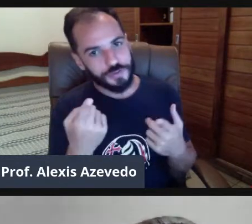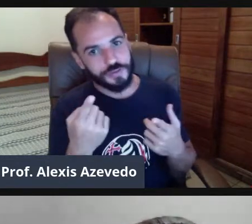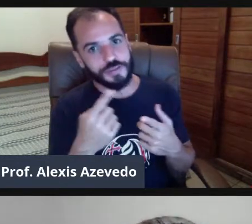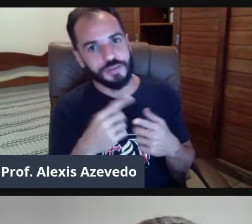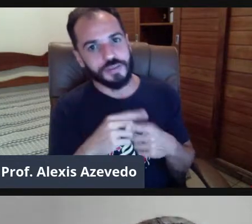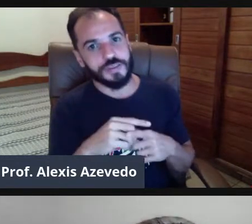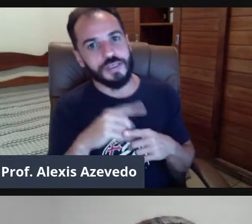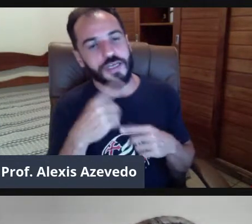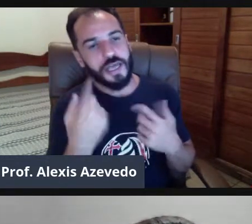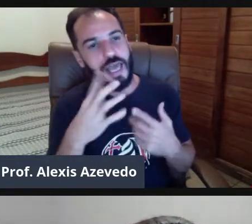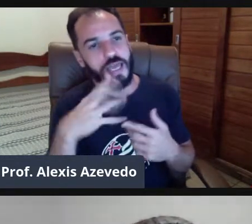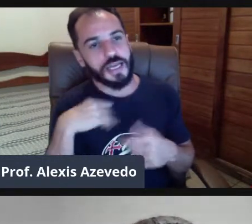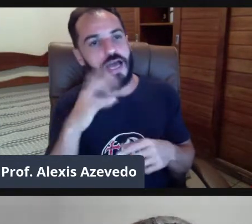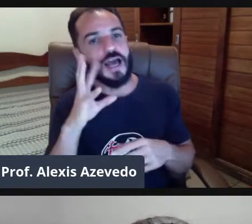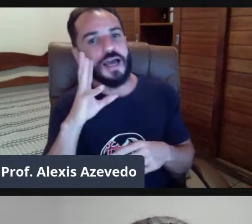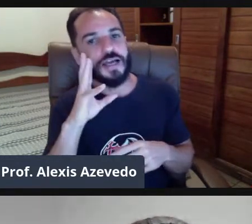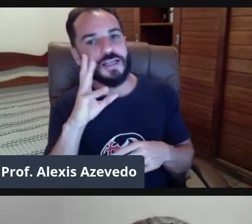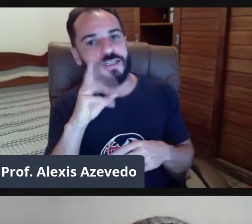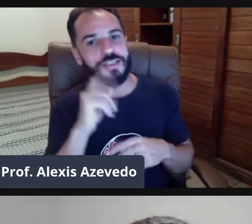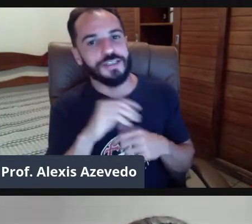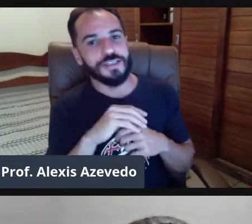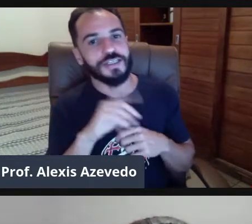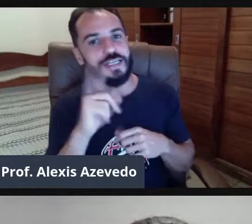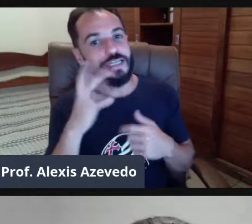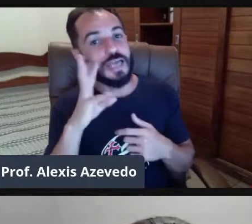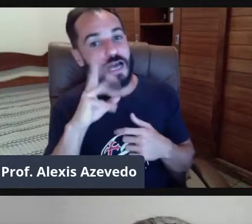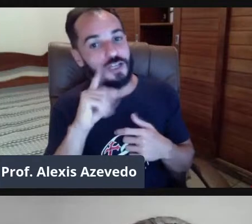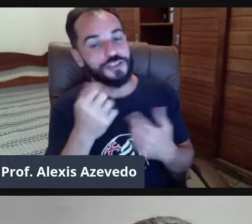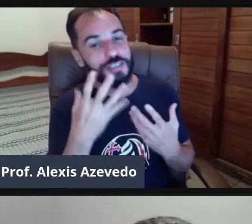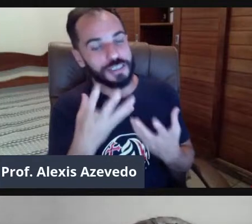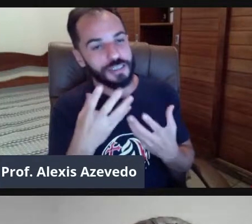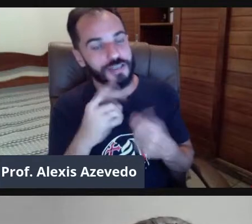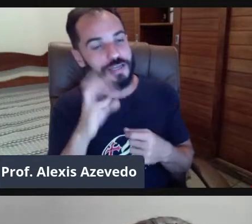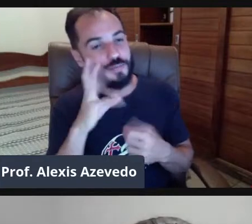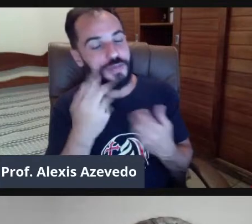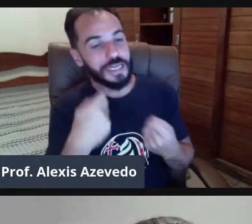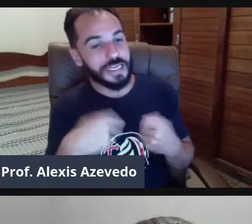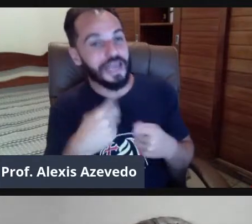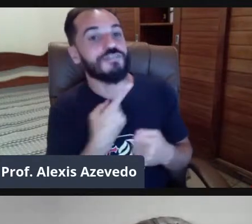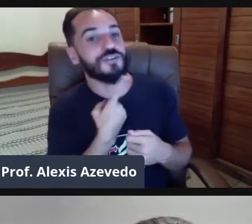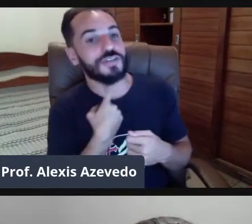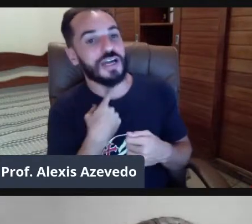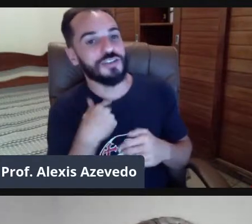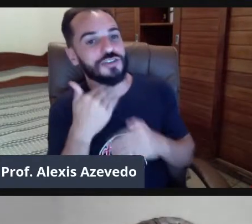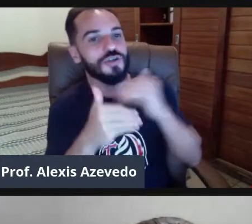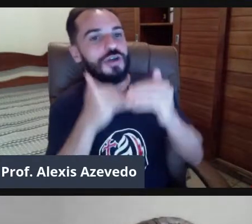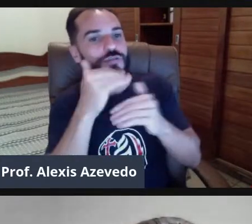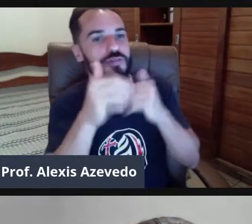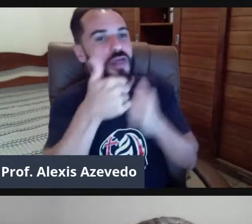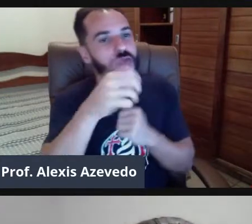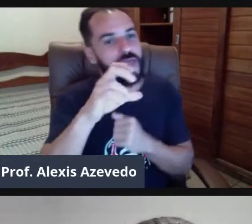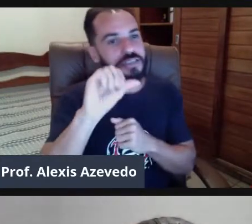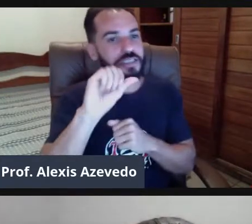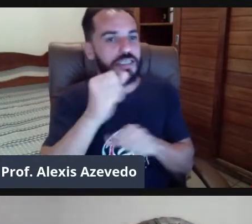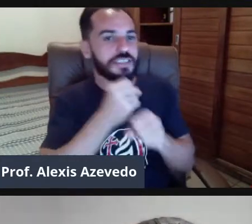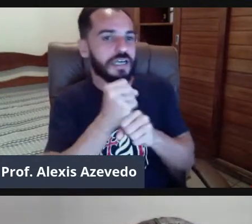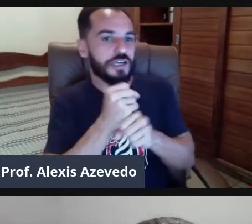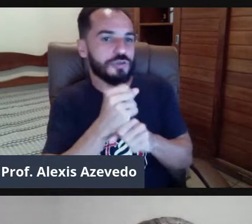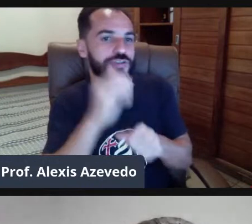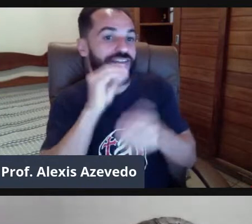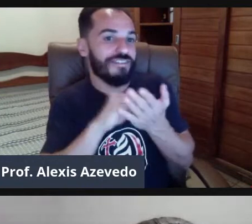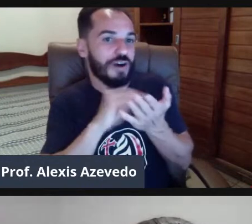que nesses meus últimos 10, 15 anos, aí, antes de aposentar, eu possa vivenciar alguns saltos ainda na